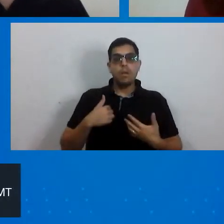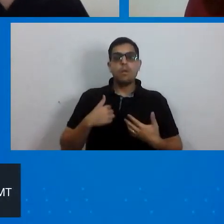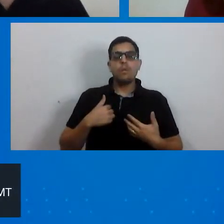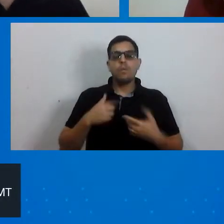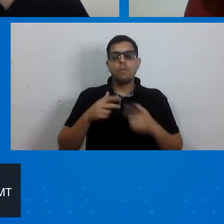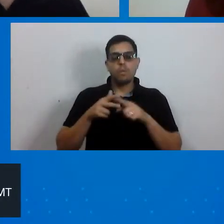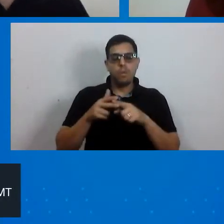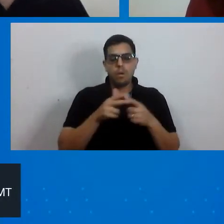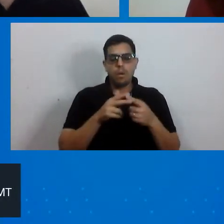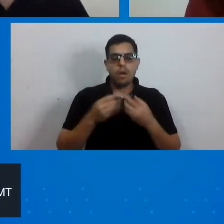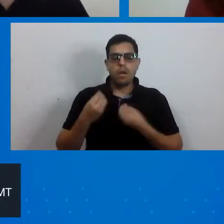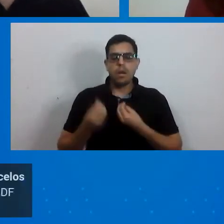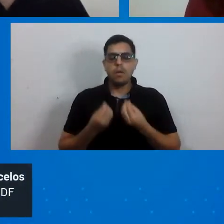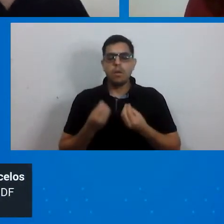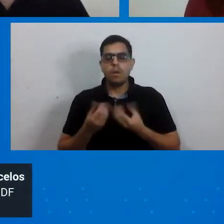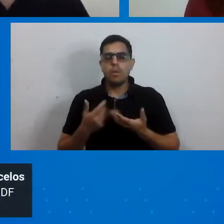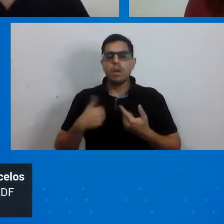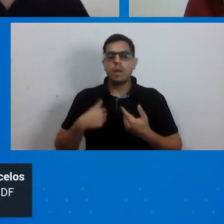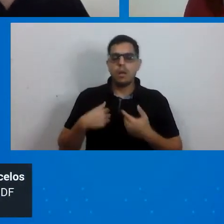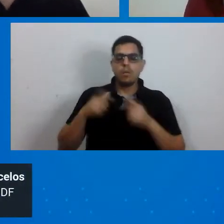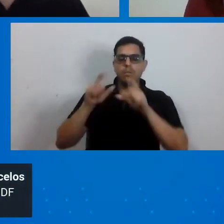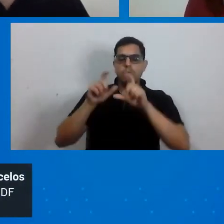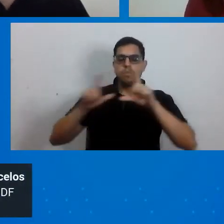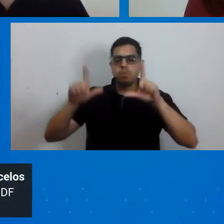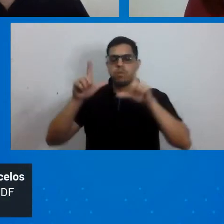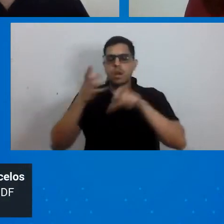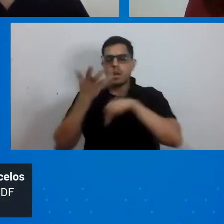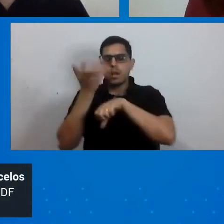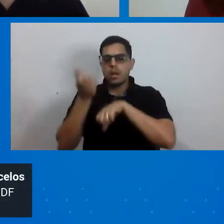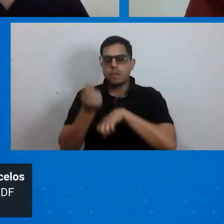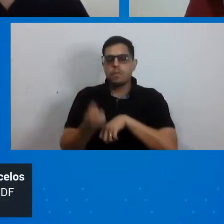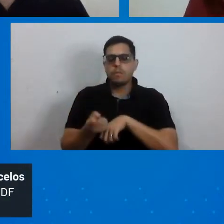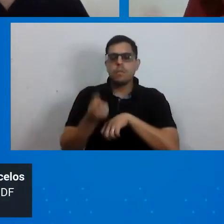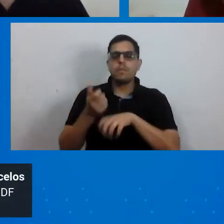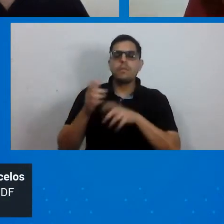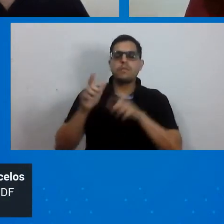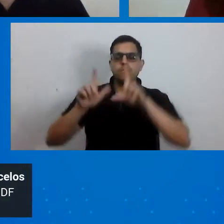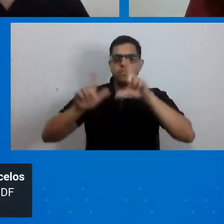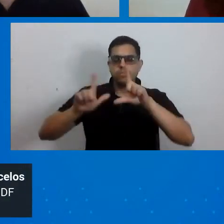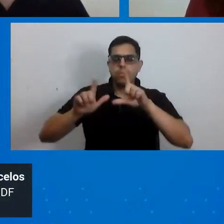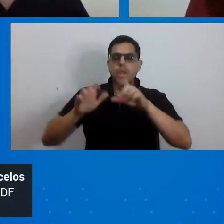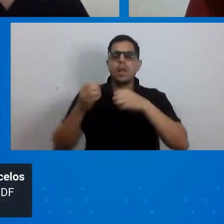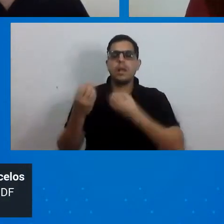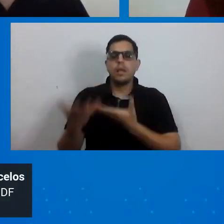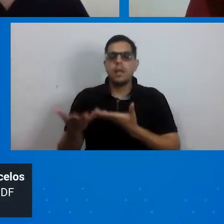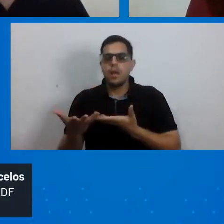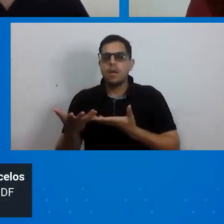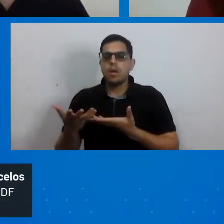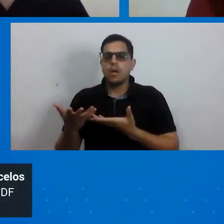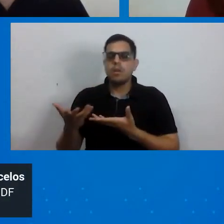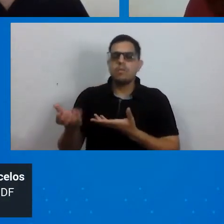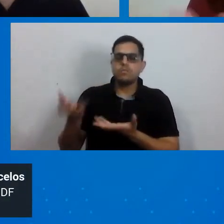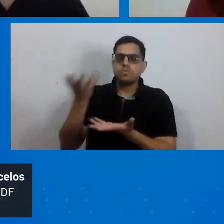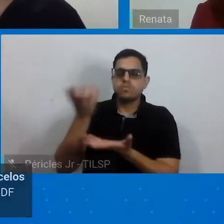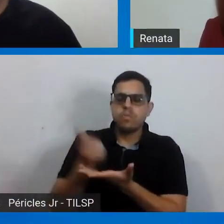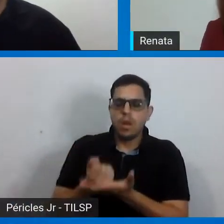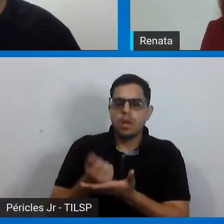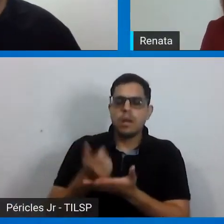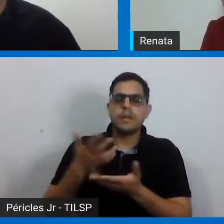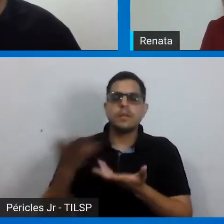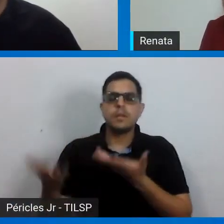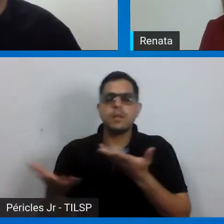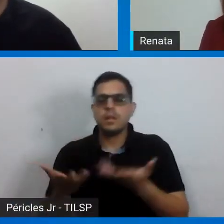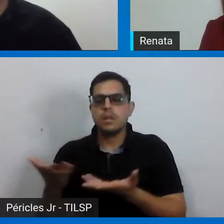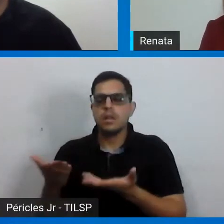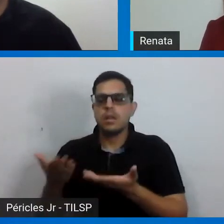que é um mural interativo onde todos a partir dos conhecimentos adquiridos e